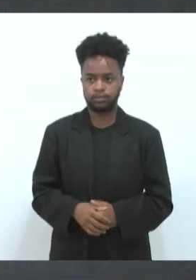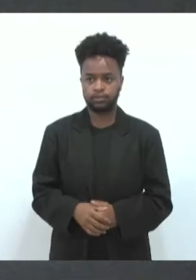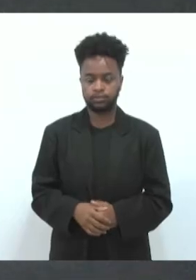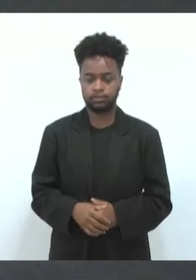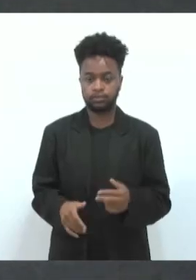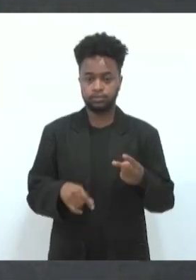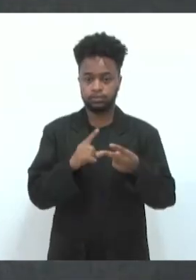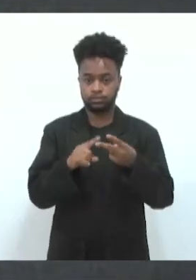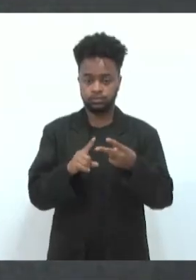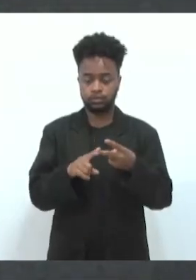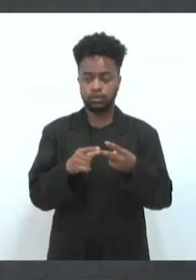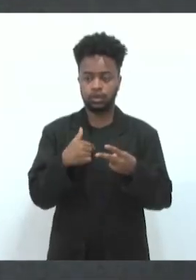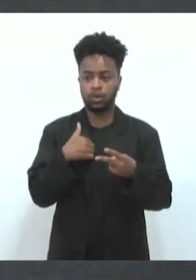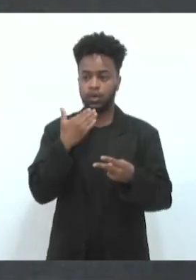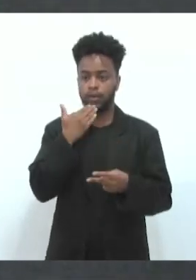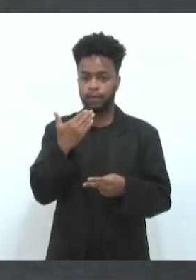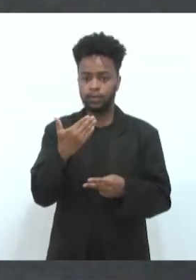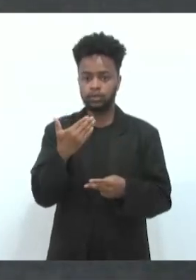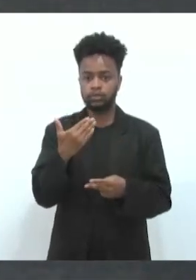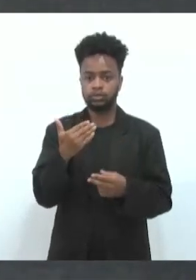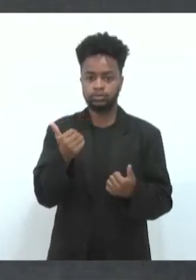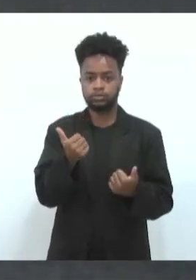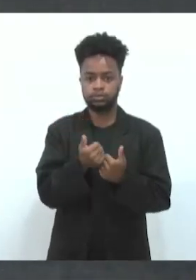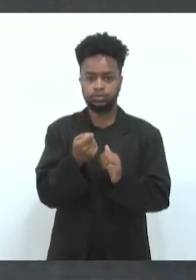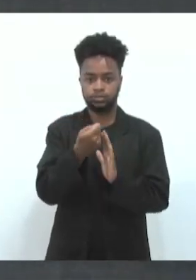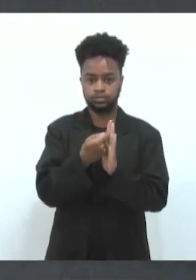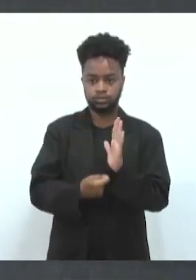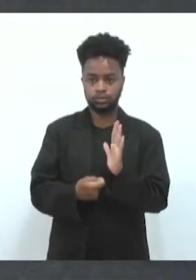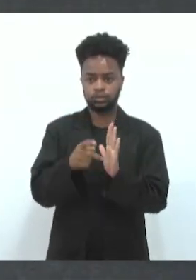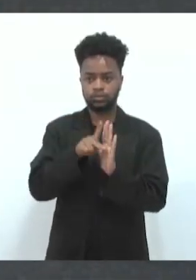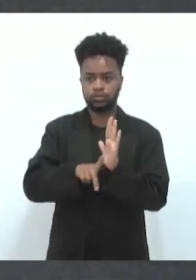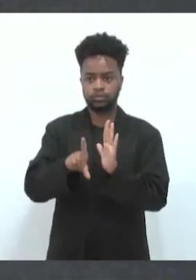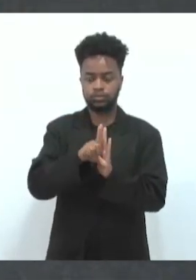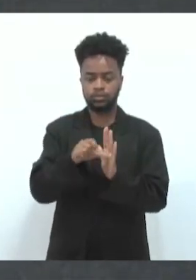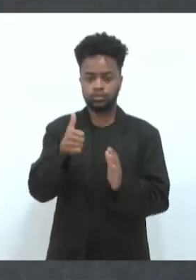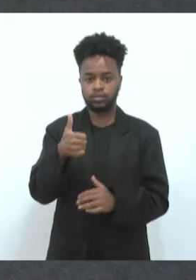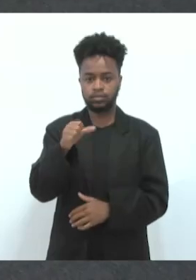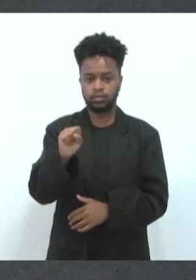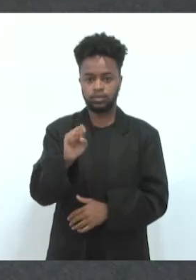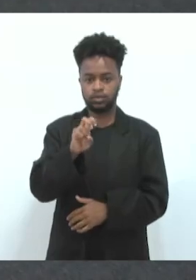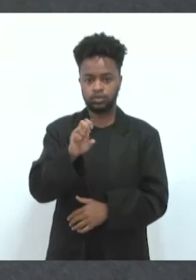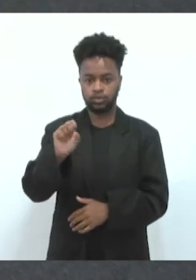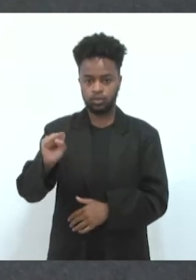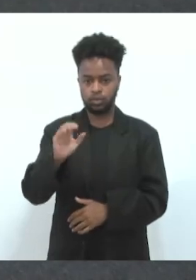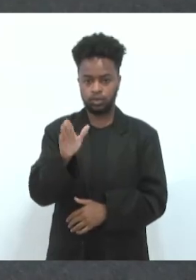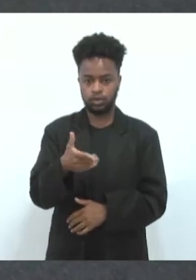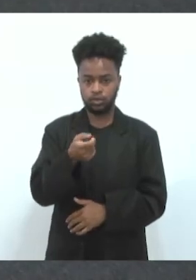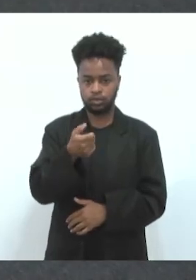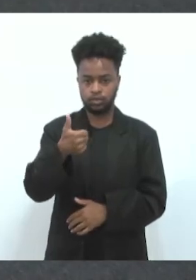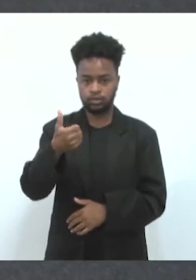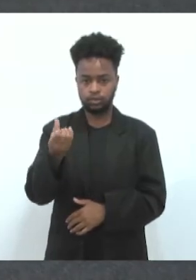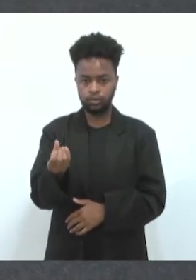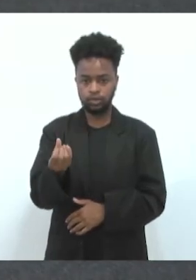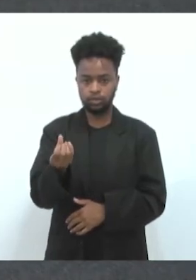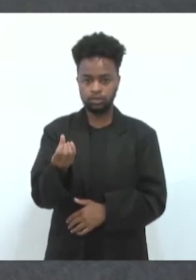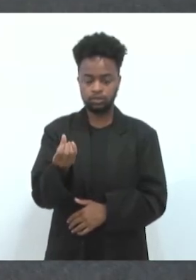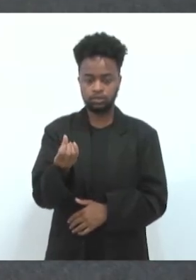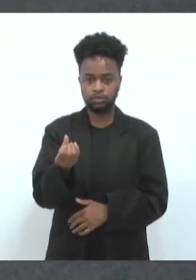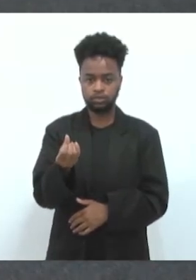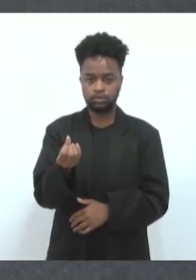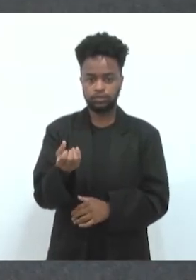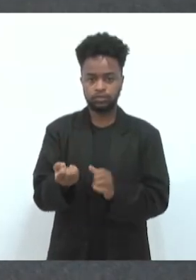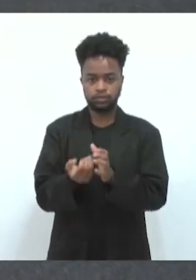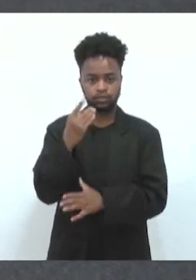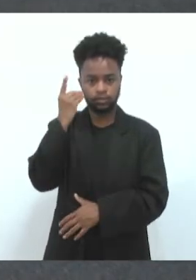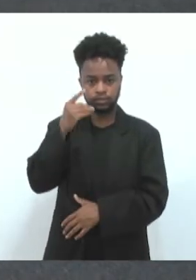Segundo, eu gostaria de solicitar a coautoria no projeto de lei 1858/2016, deputado Carlos Mink, que cria